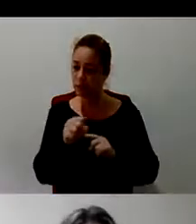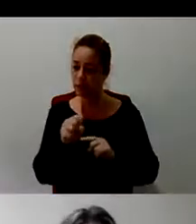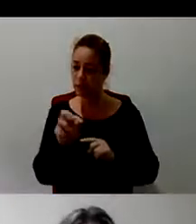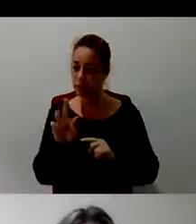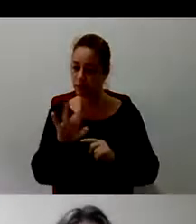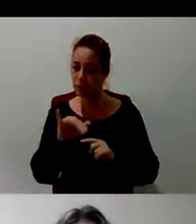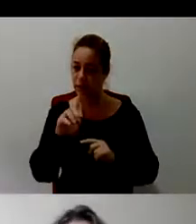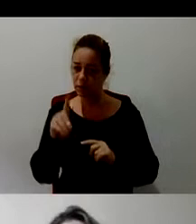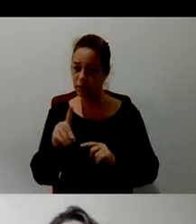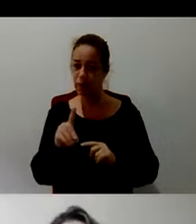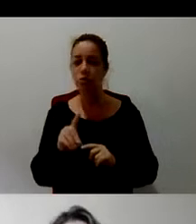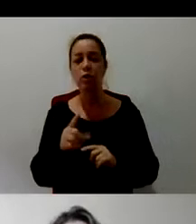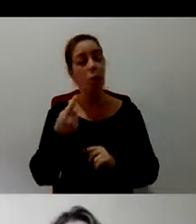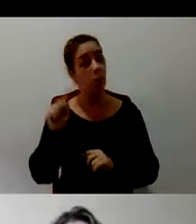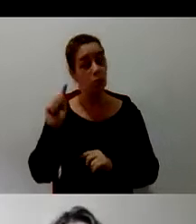inovação tecnológica,